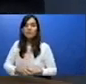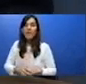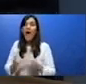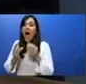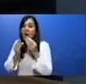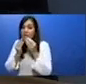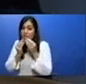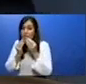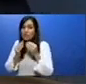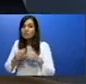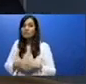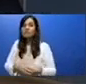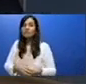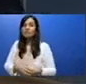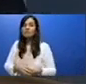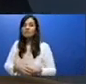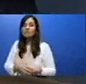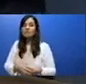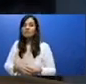lanche,